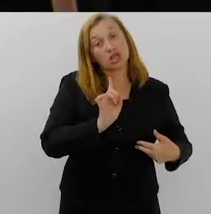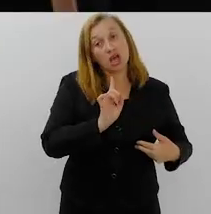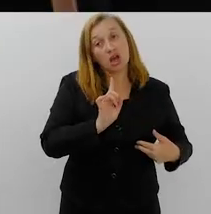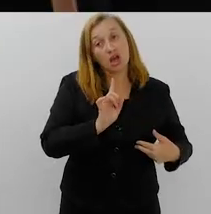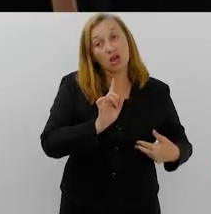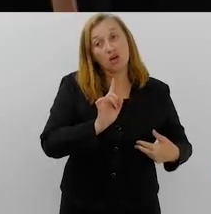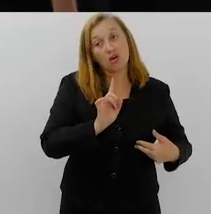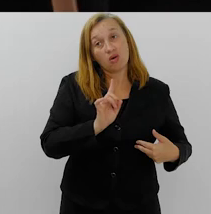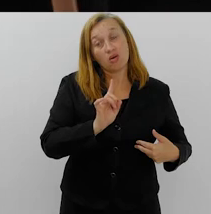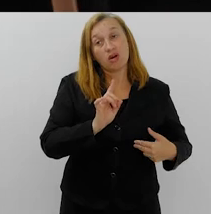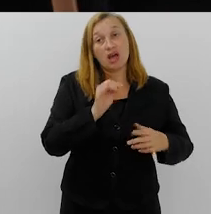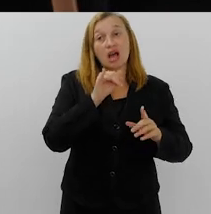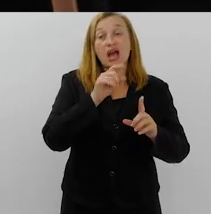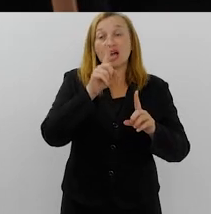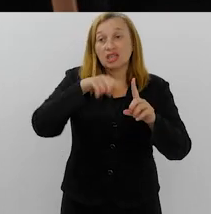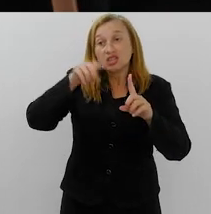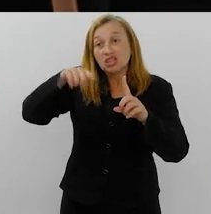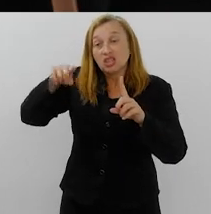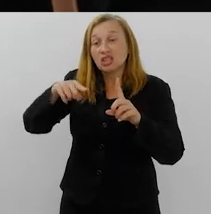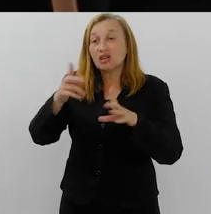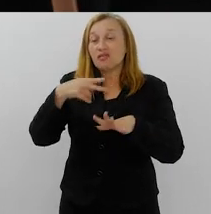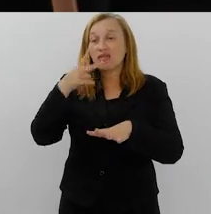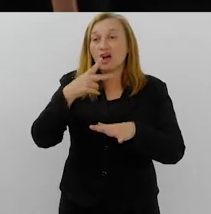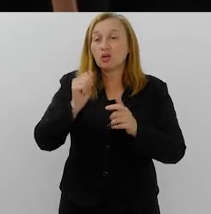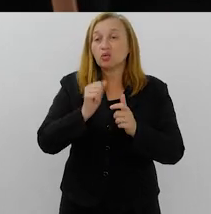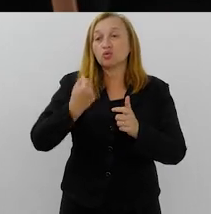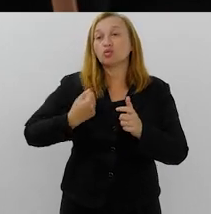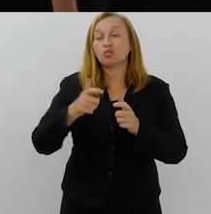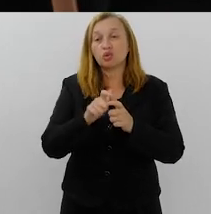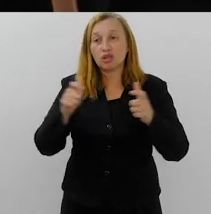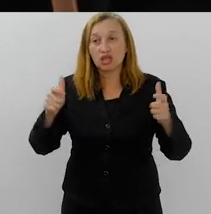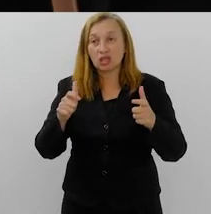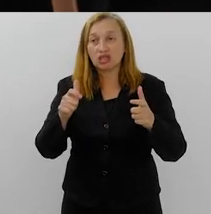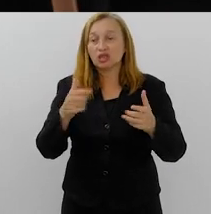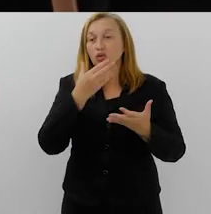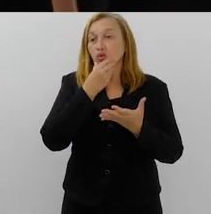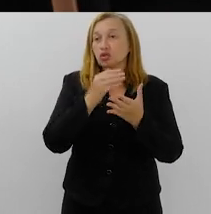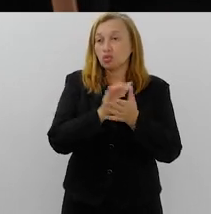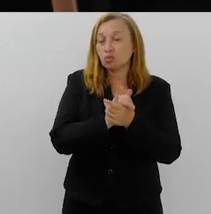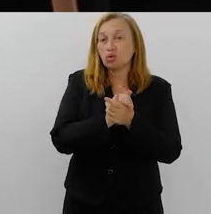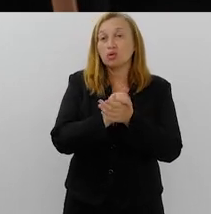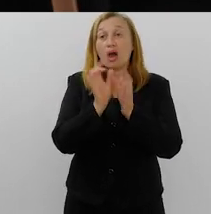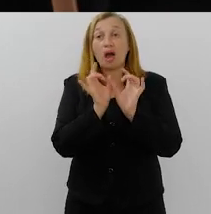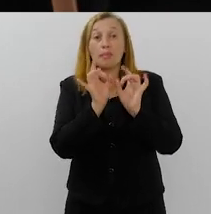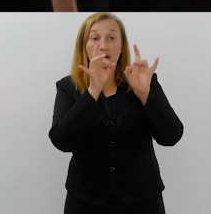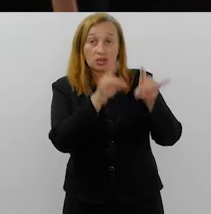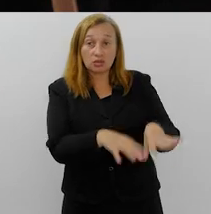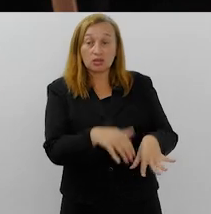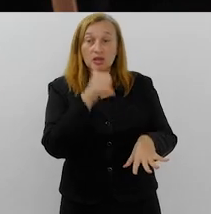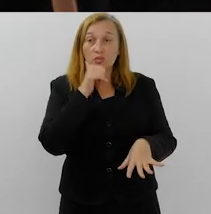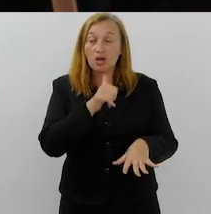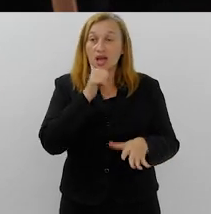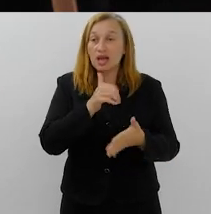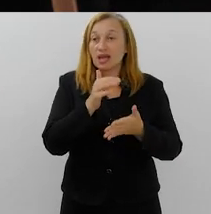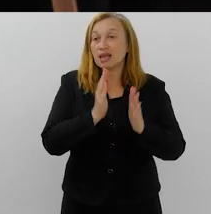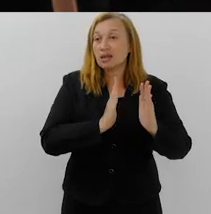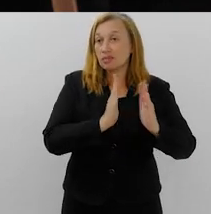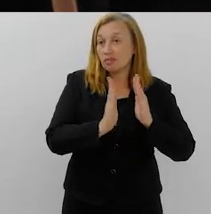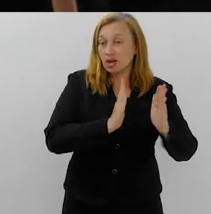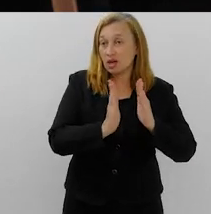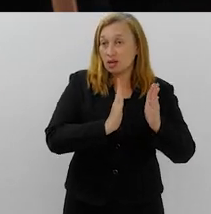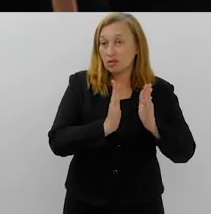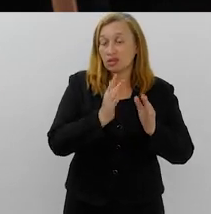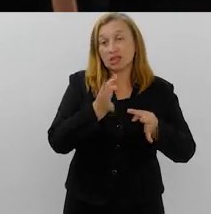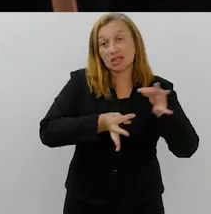ter as estatísticas dizem que a grande maioria dos parceiros abandonam essas mulheres no meio do